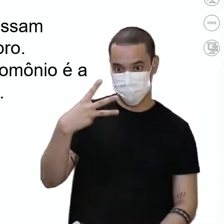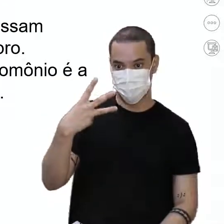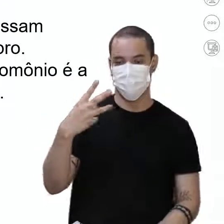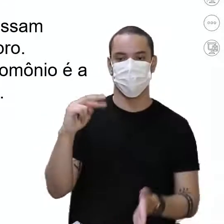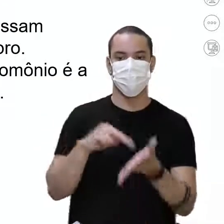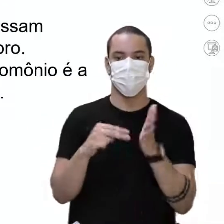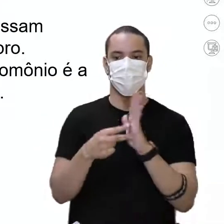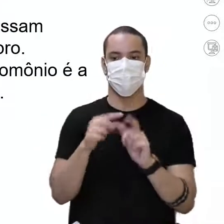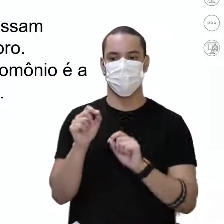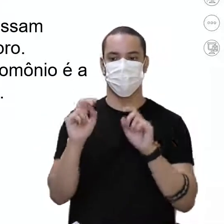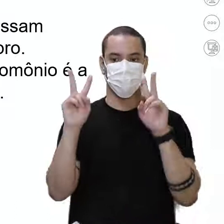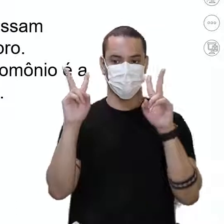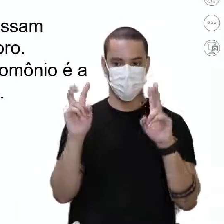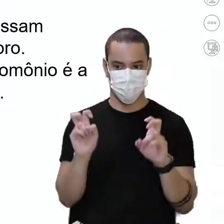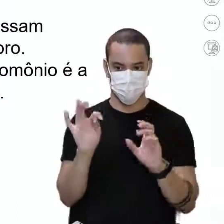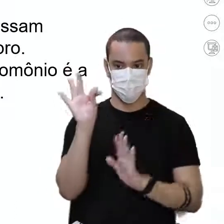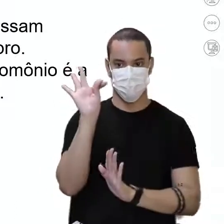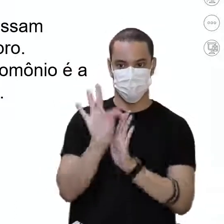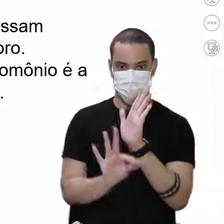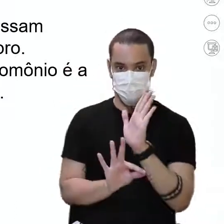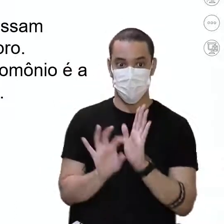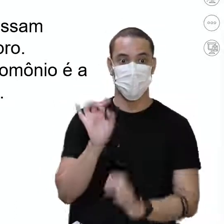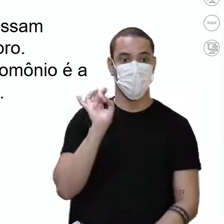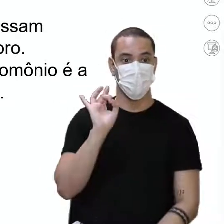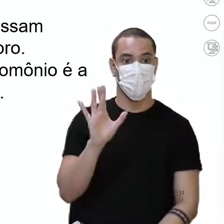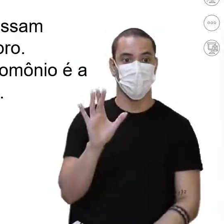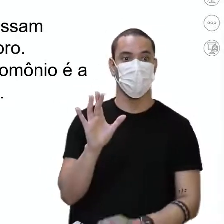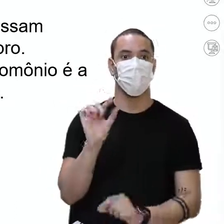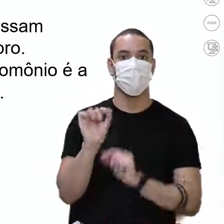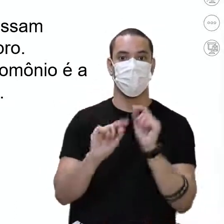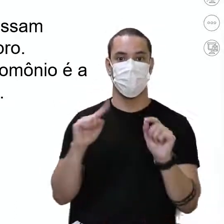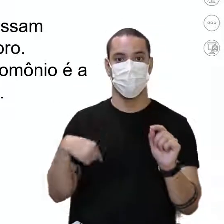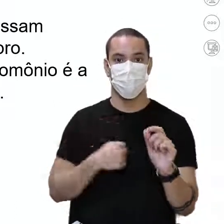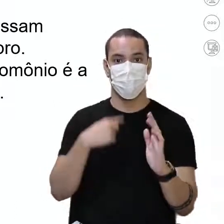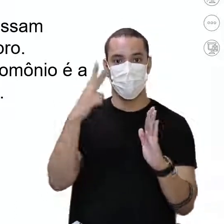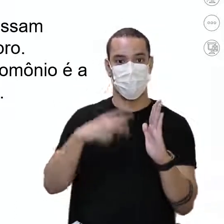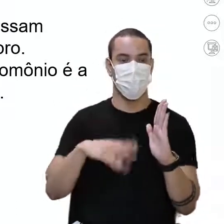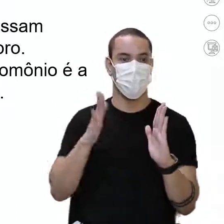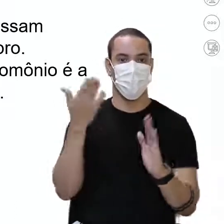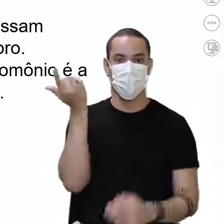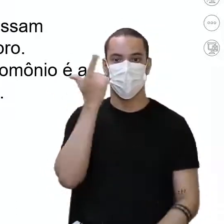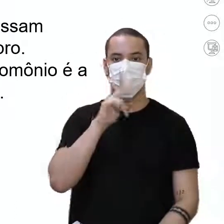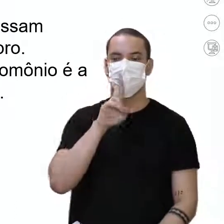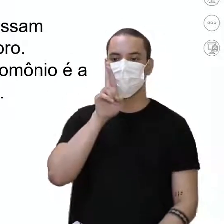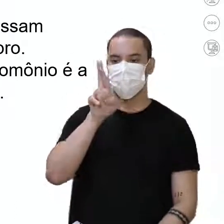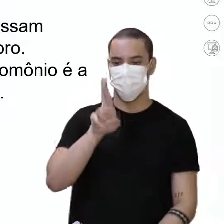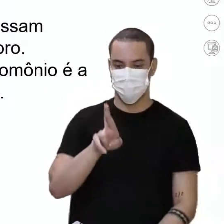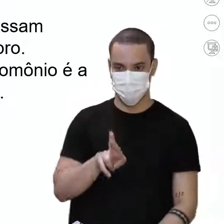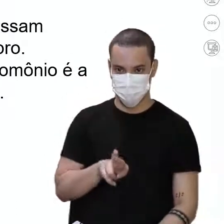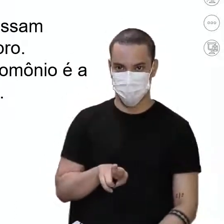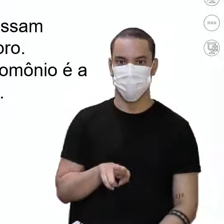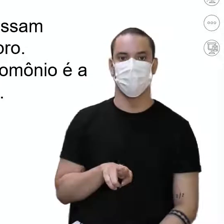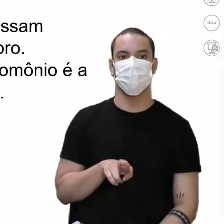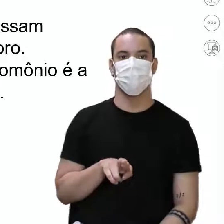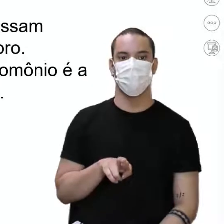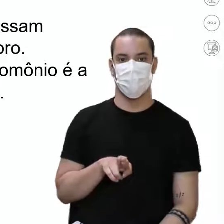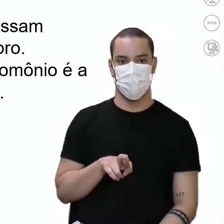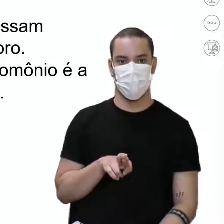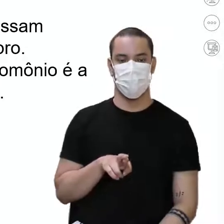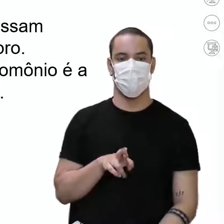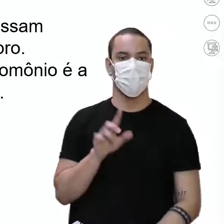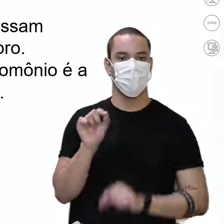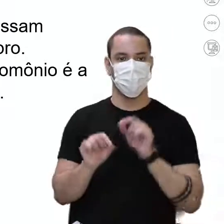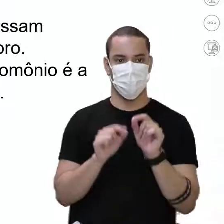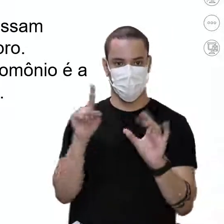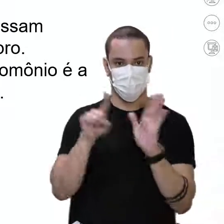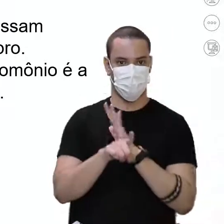é sobre o texto. Somente aquela parte que a gente leu, você já consegue responder aqui